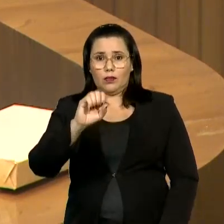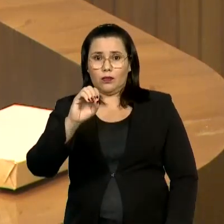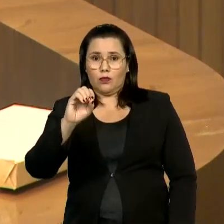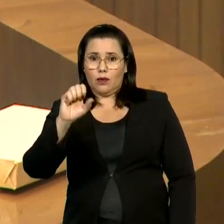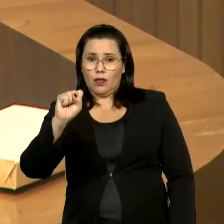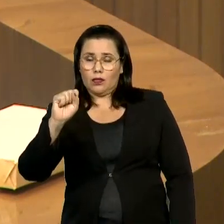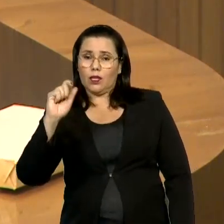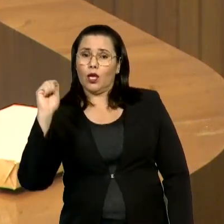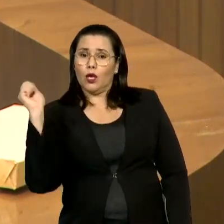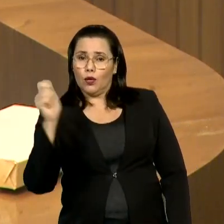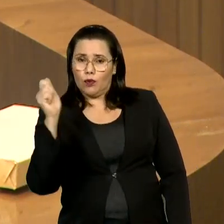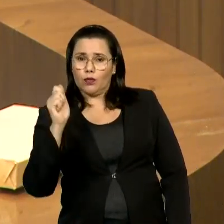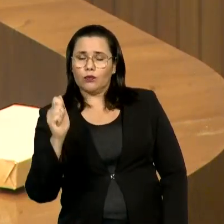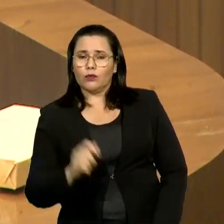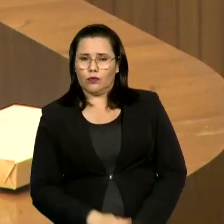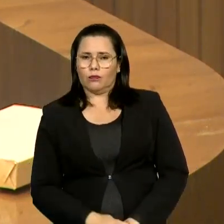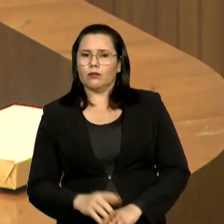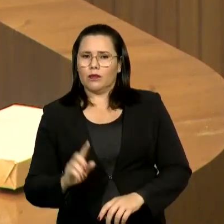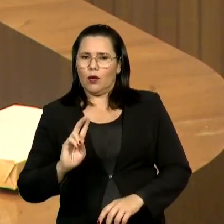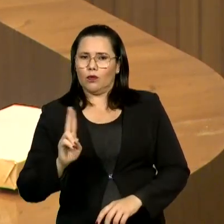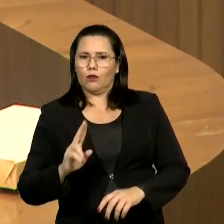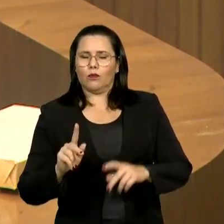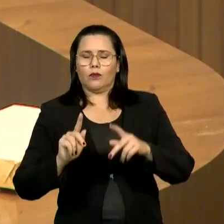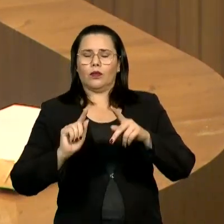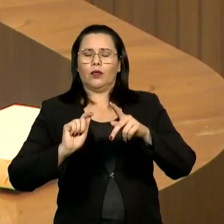Terceiro assunto de suma importância.